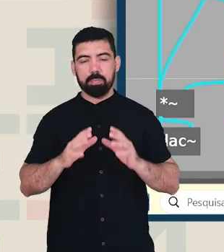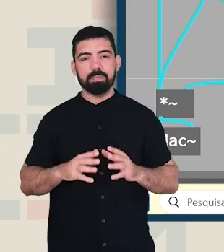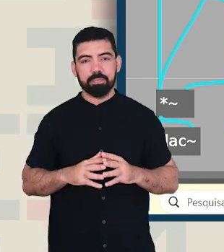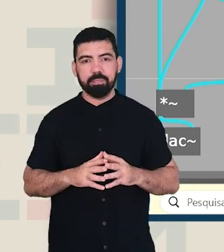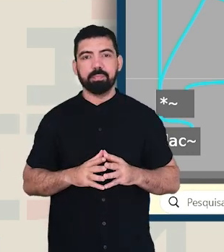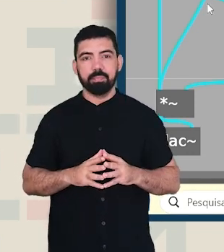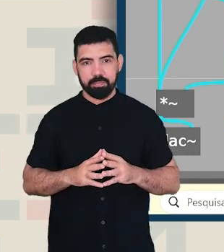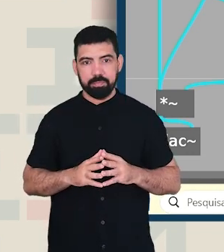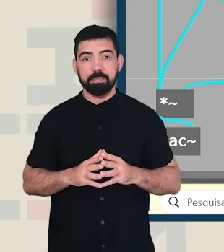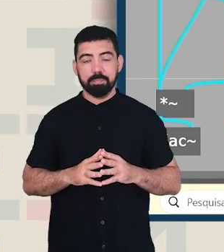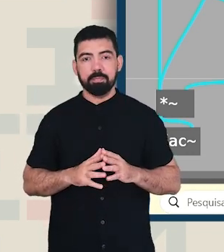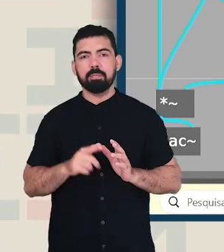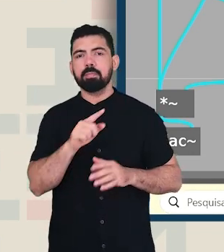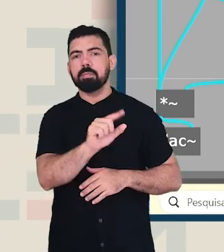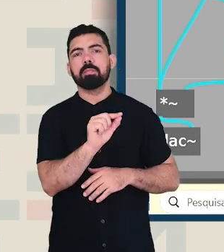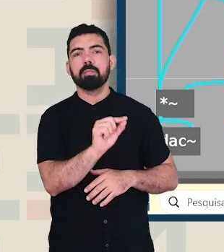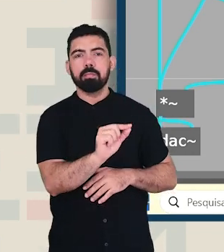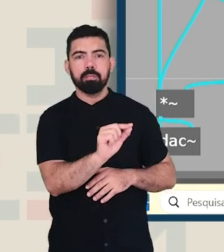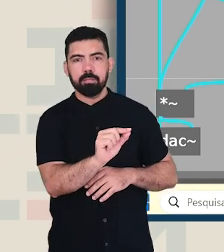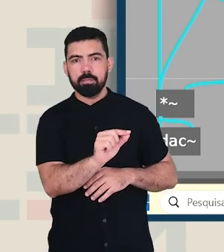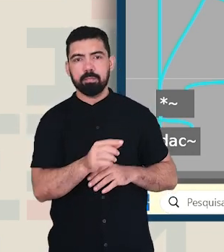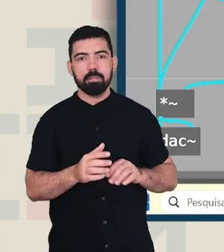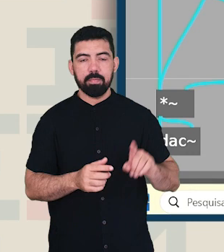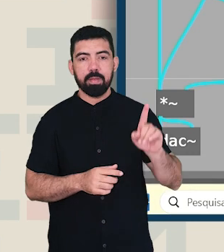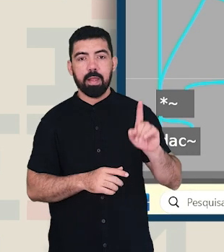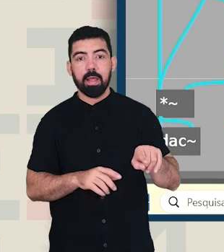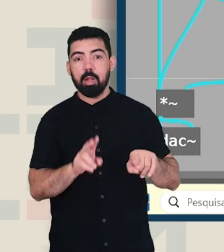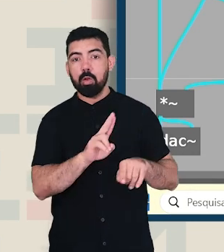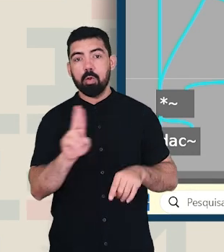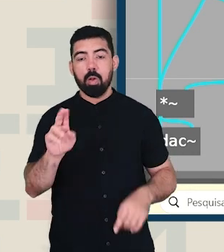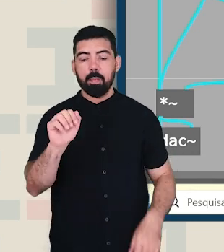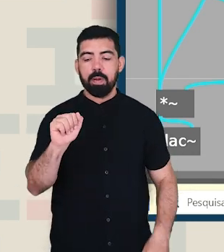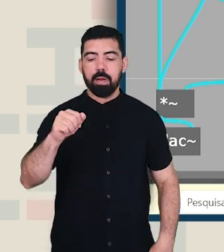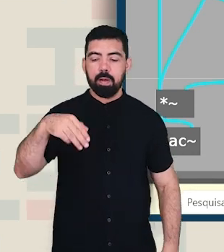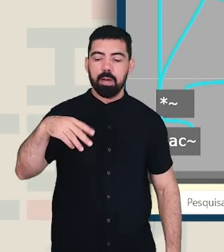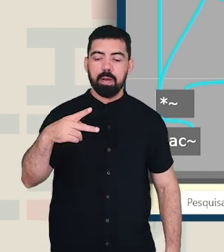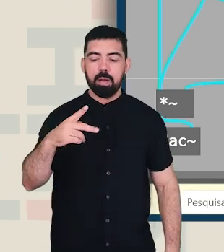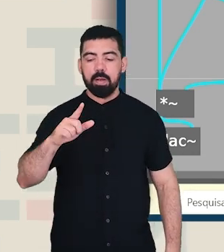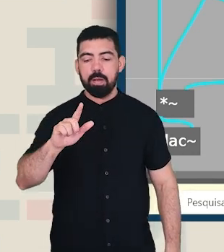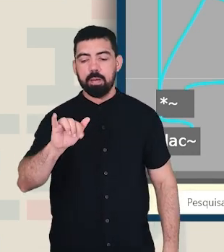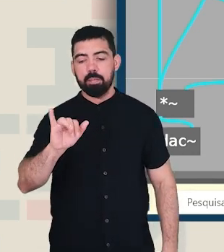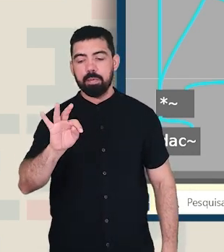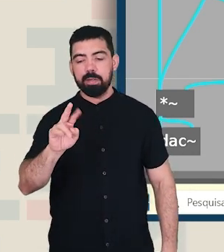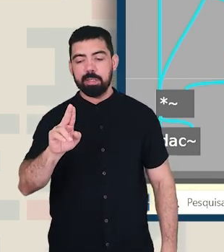este seria uma amplitude modulada.